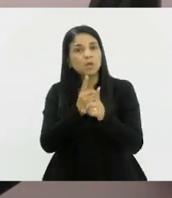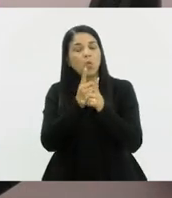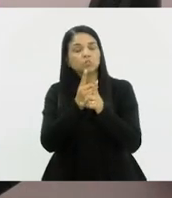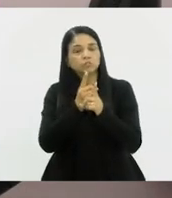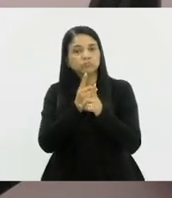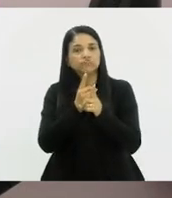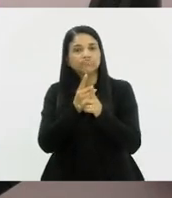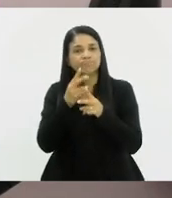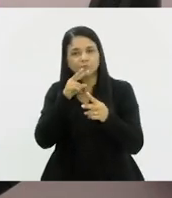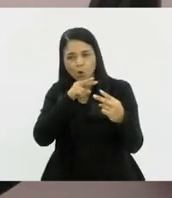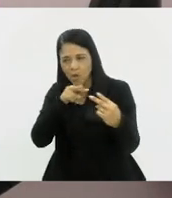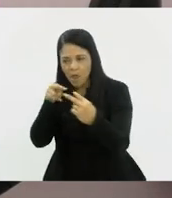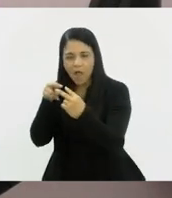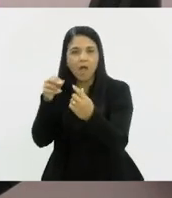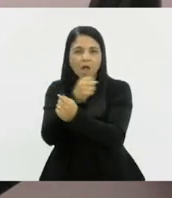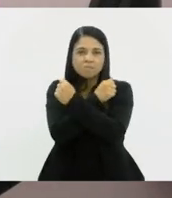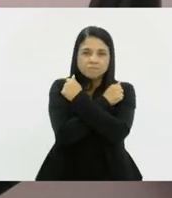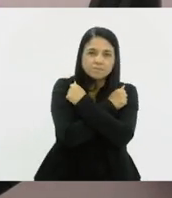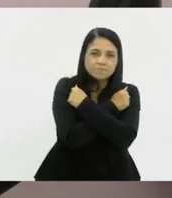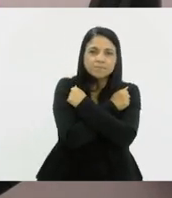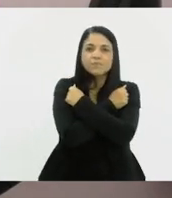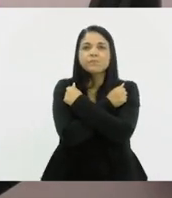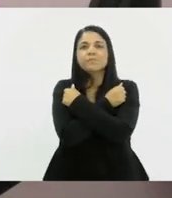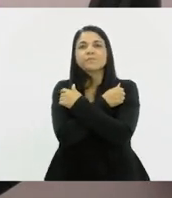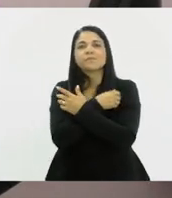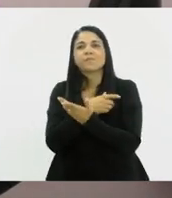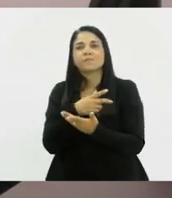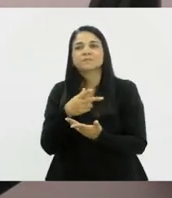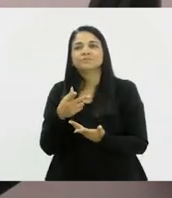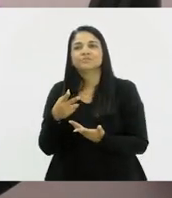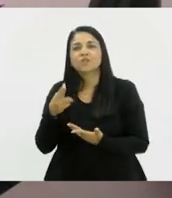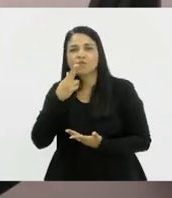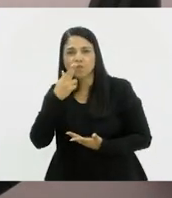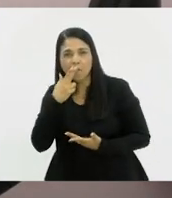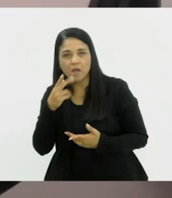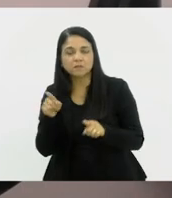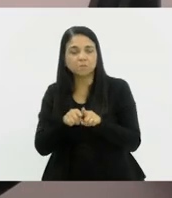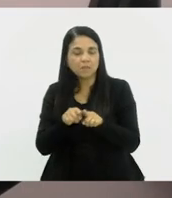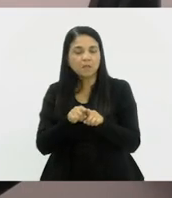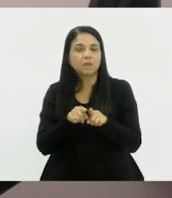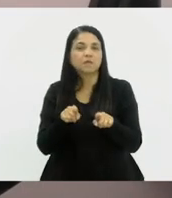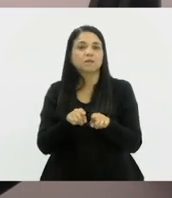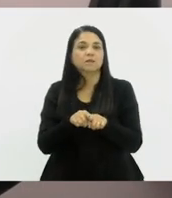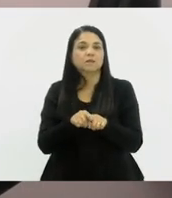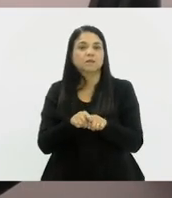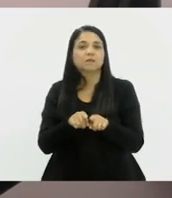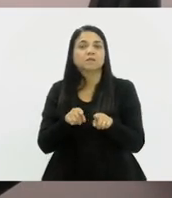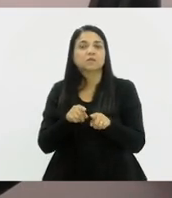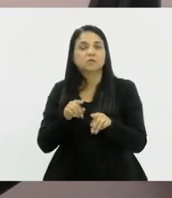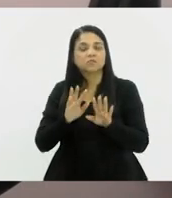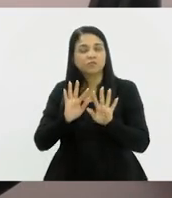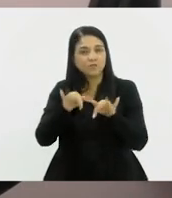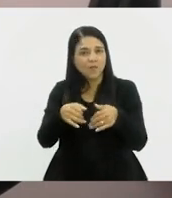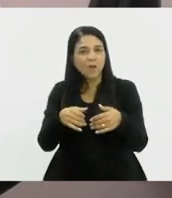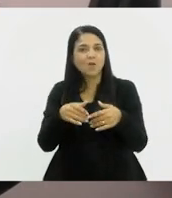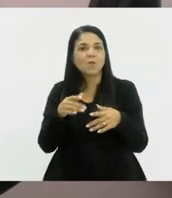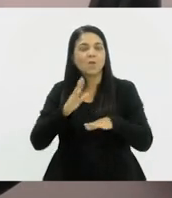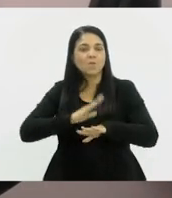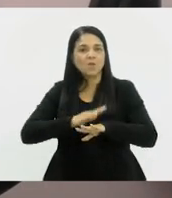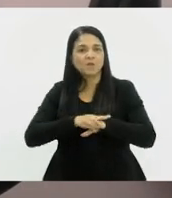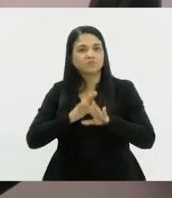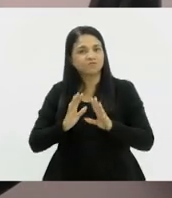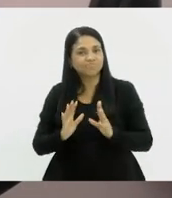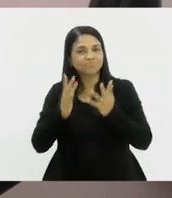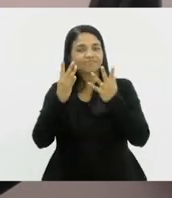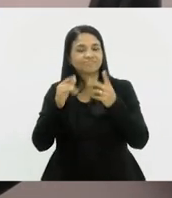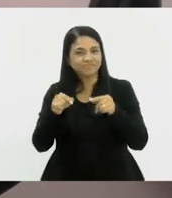gente se ver se olhar se abraçar eh fazer fumaça também e no final vai ter um momento de confraternização Deputado Estadual Carlos min você tá super